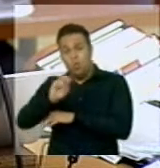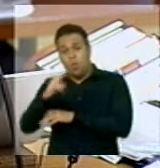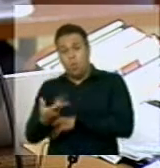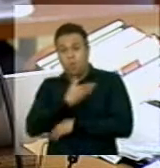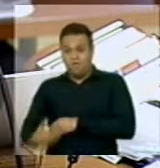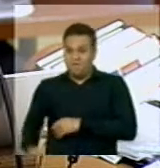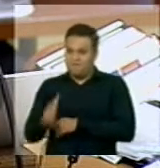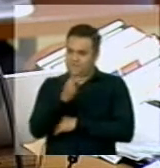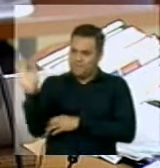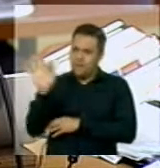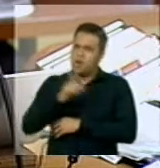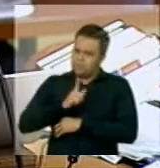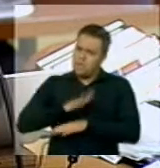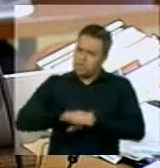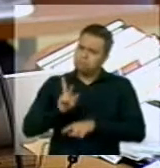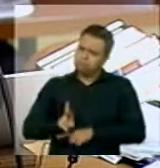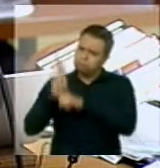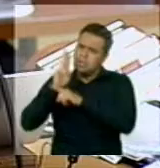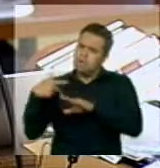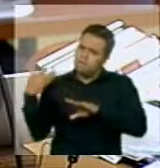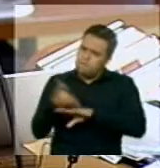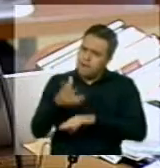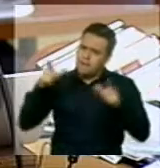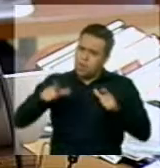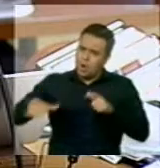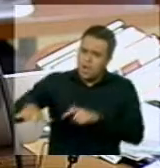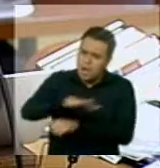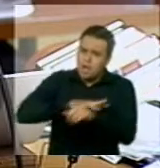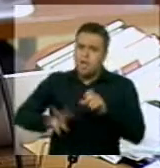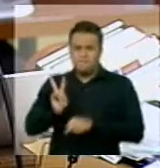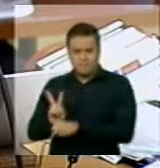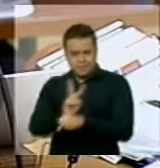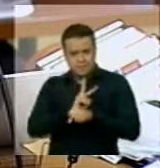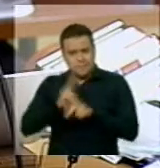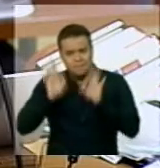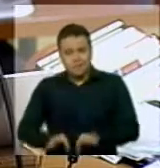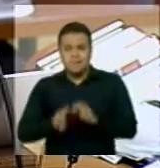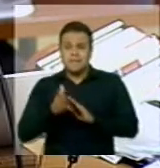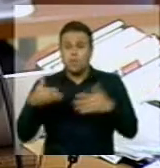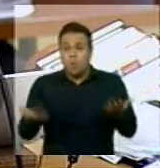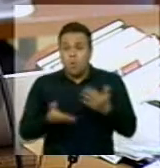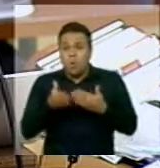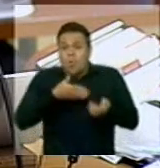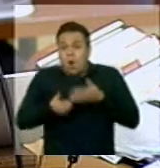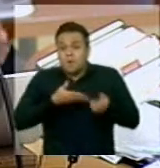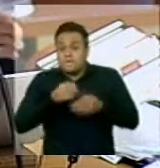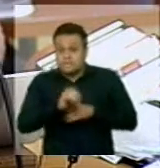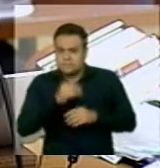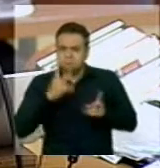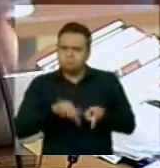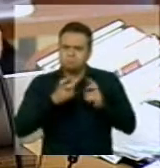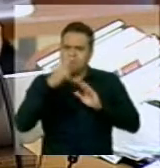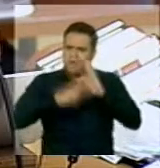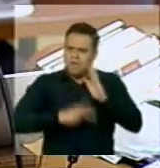de sua obrigação de fiscalizar efetivamente. Então, qualquer interpretação que se dê no sentido de que se